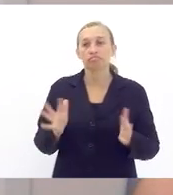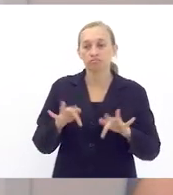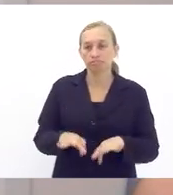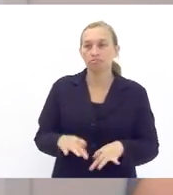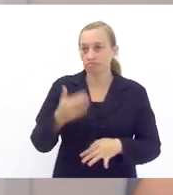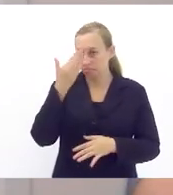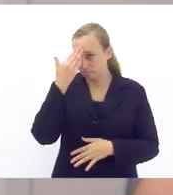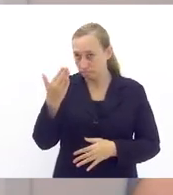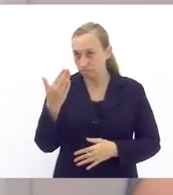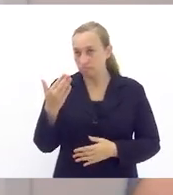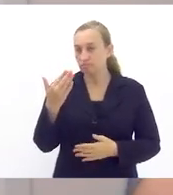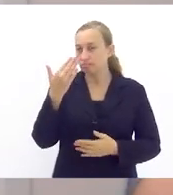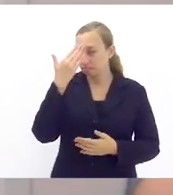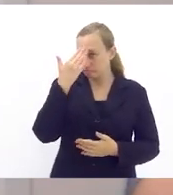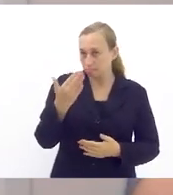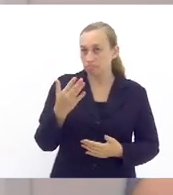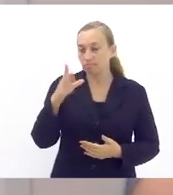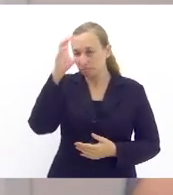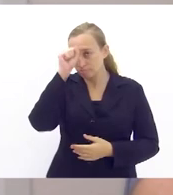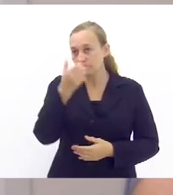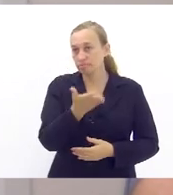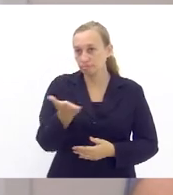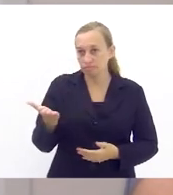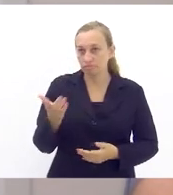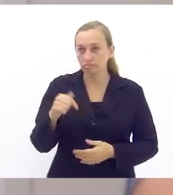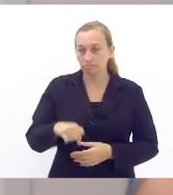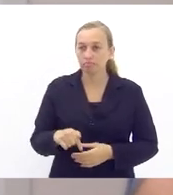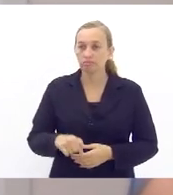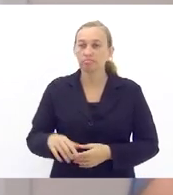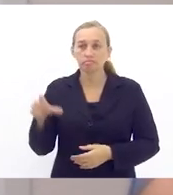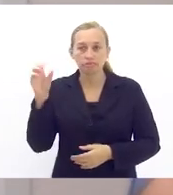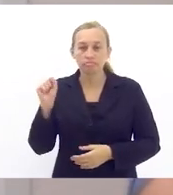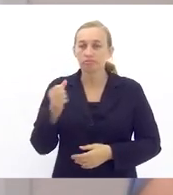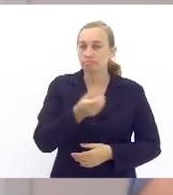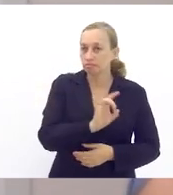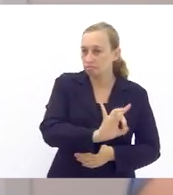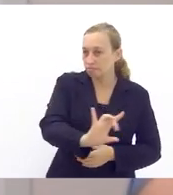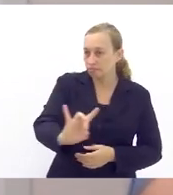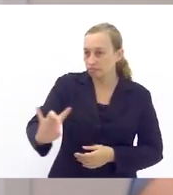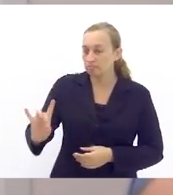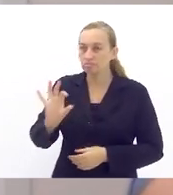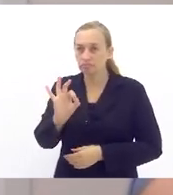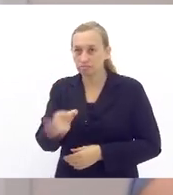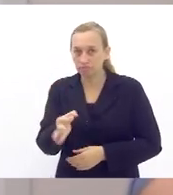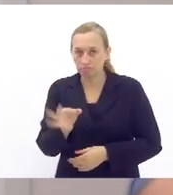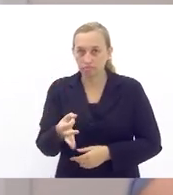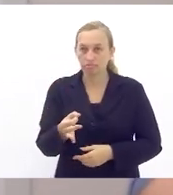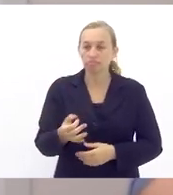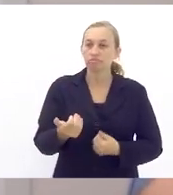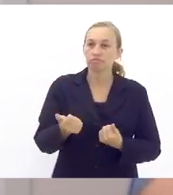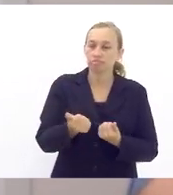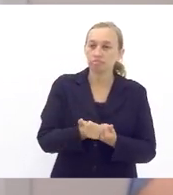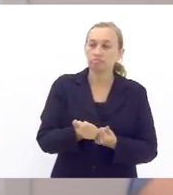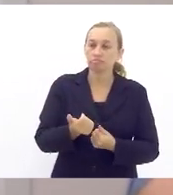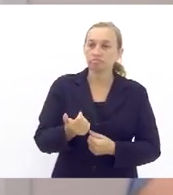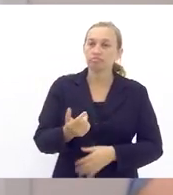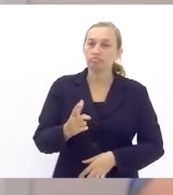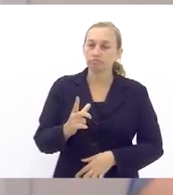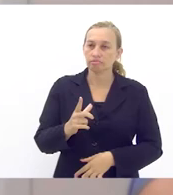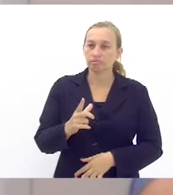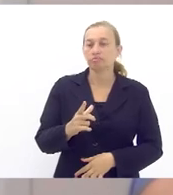agradecer obrigado eu aprendo muito com vocês aqui é ouvindo cada um de vocês e pode ter certeza que o que depender de mim a gente vai fazer